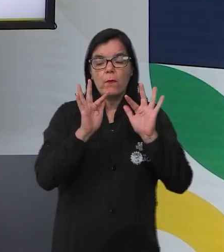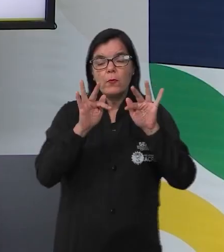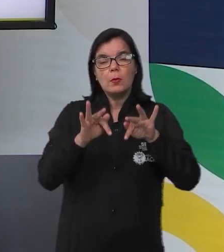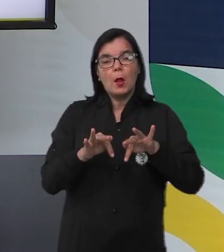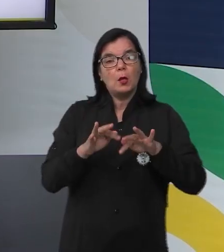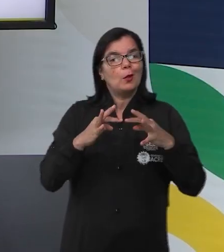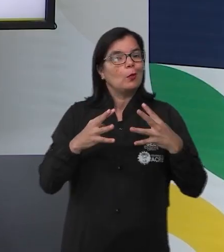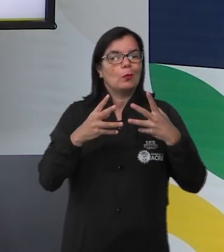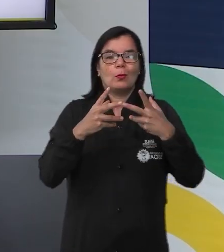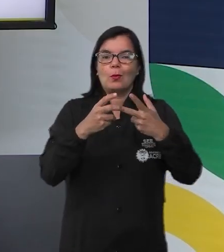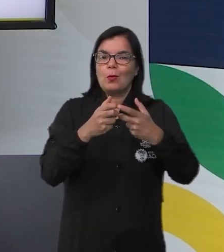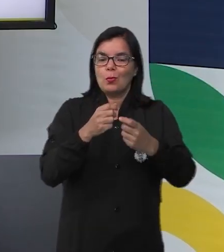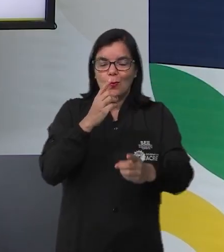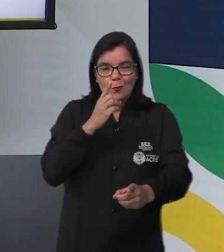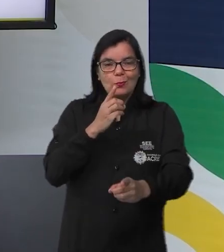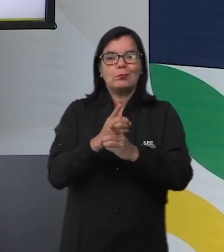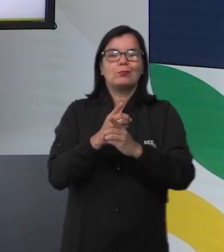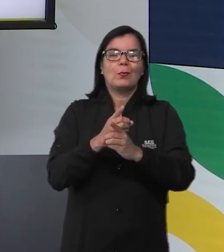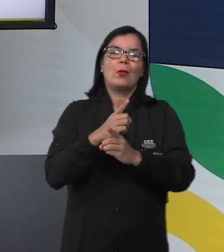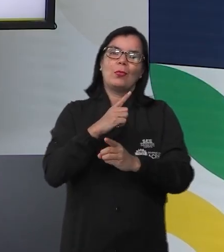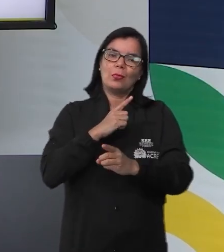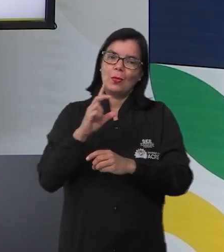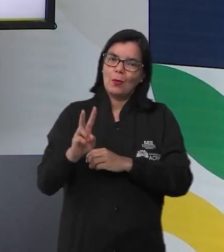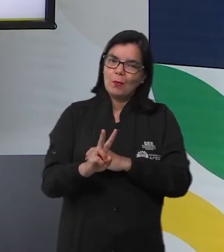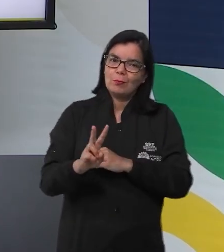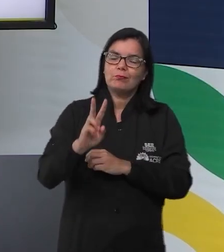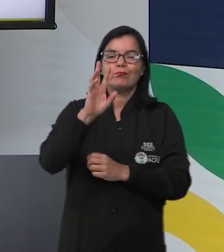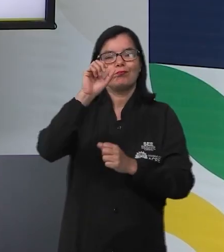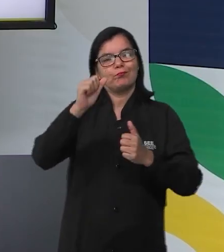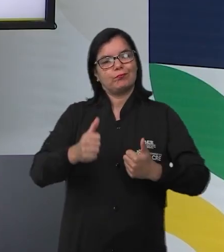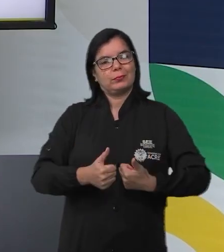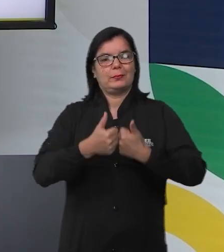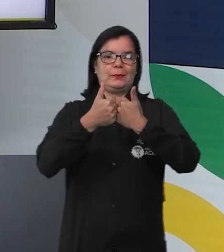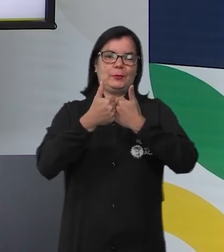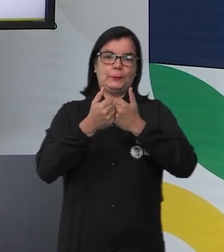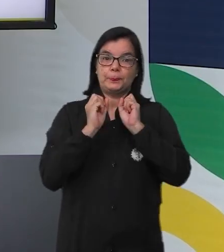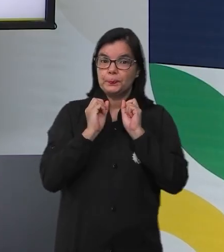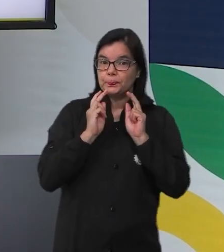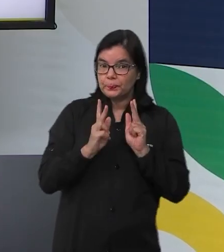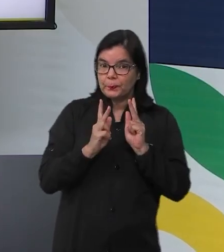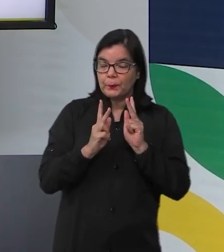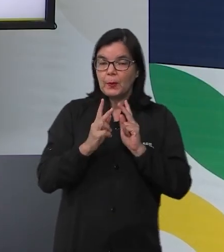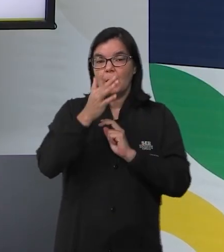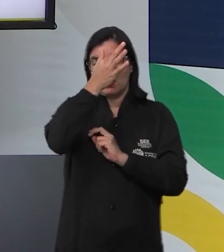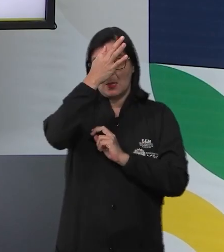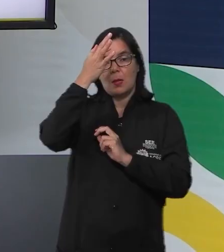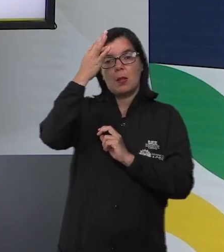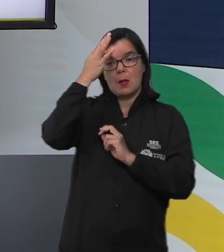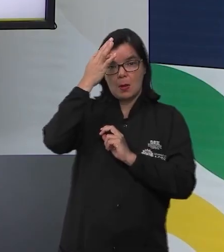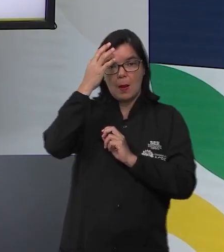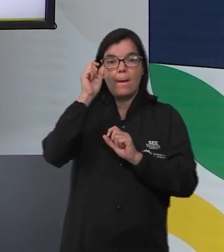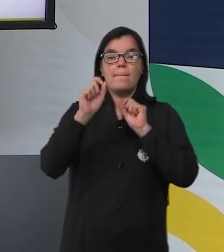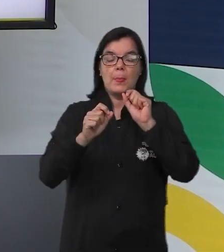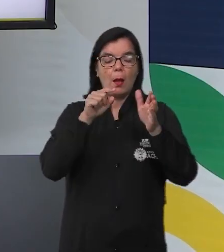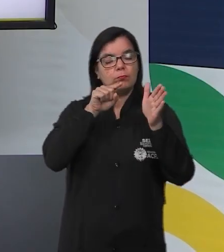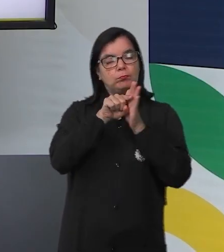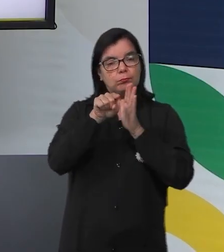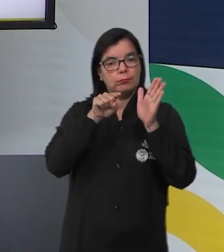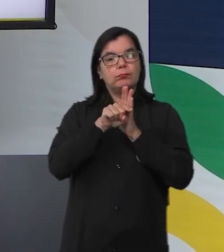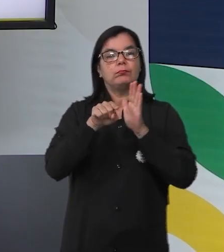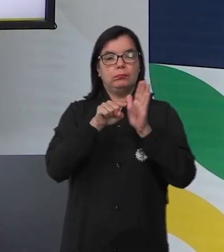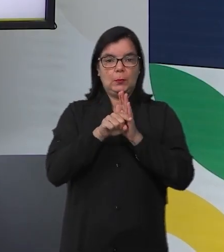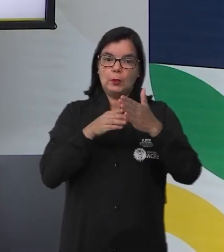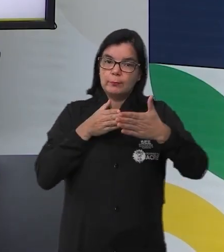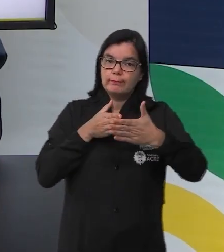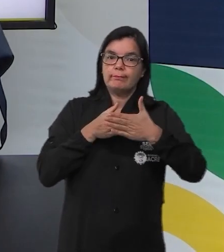que nem toda descoberta tem um valor positivo, tá ok? Então, a filosofia, ela vem para questionar